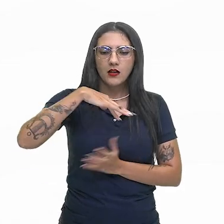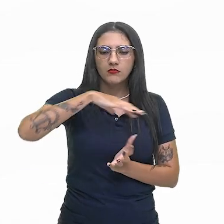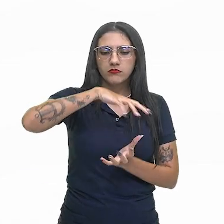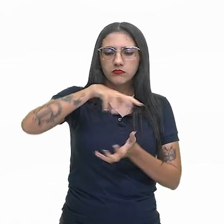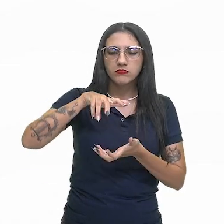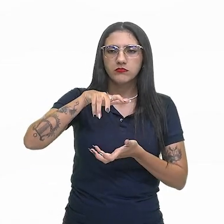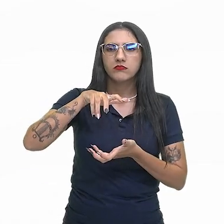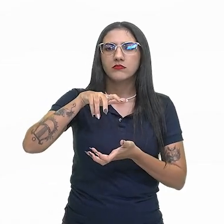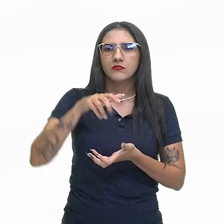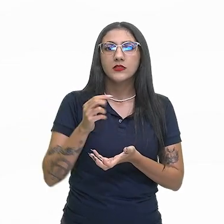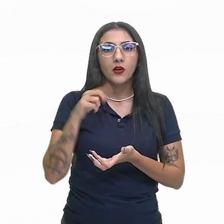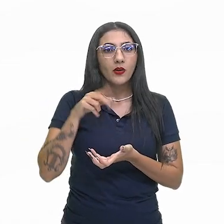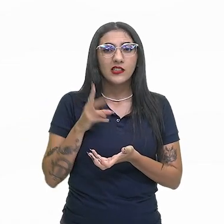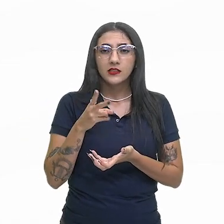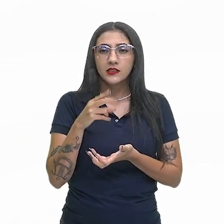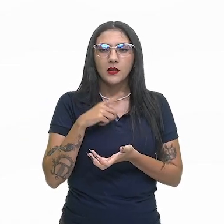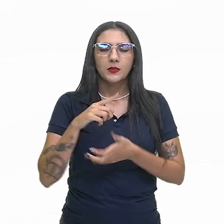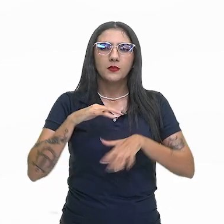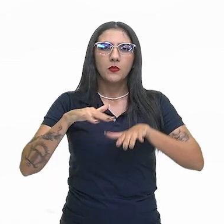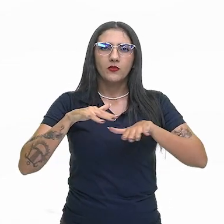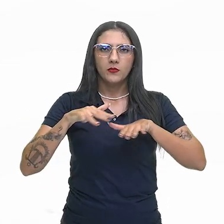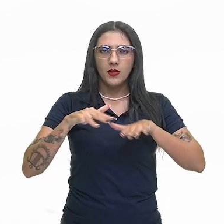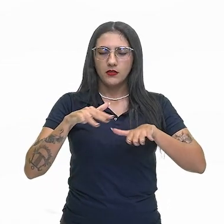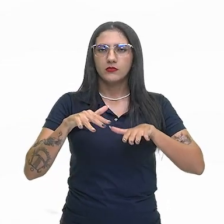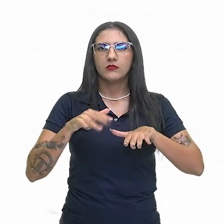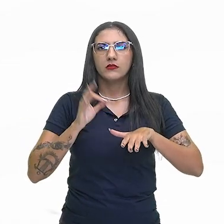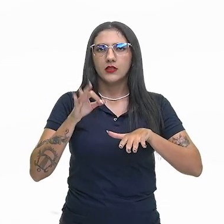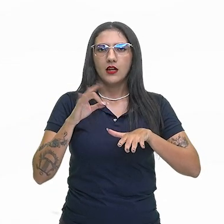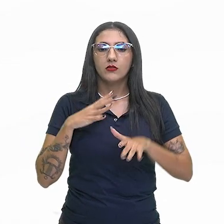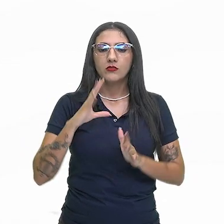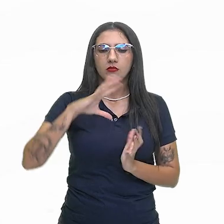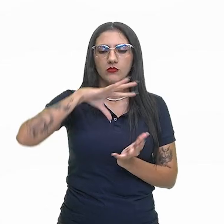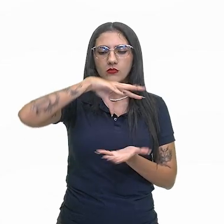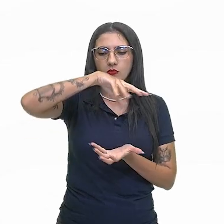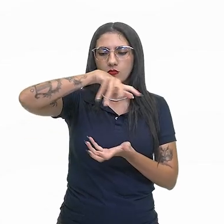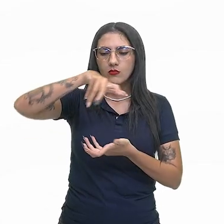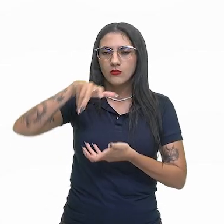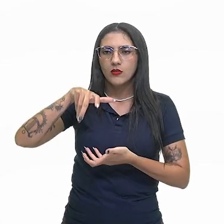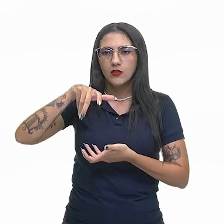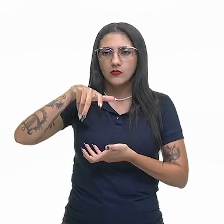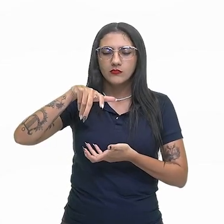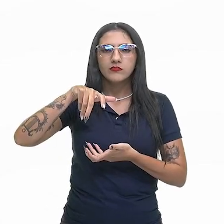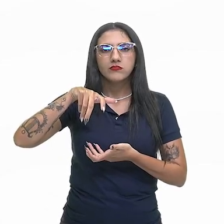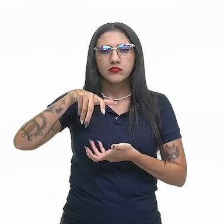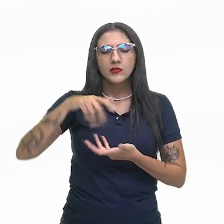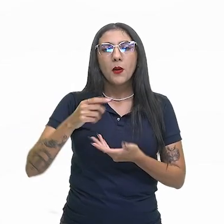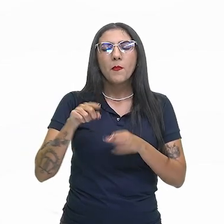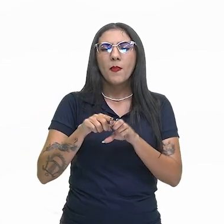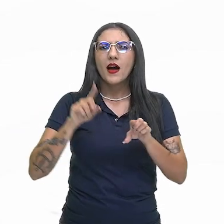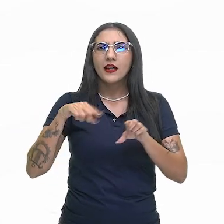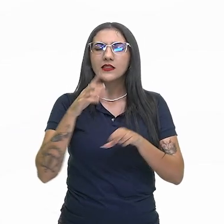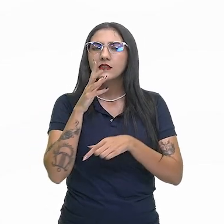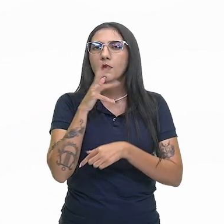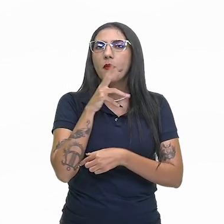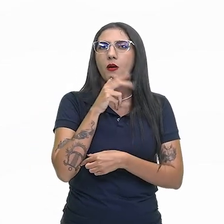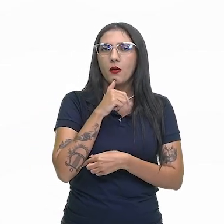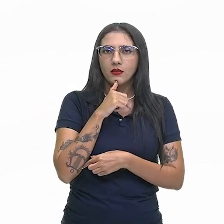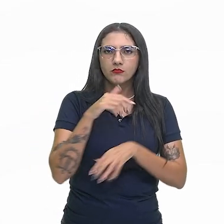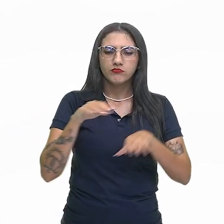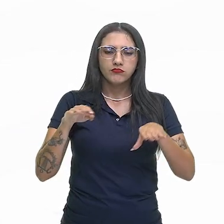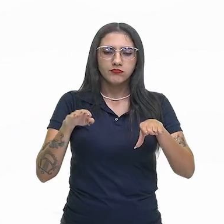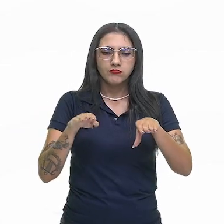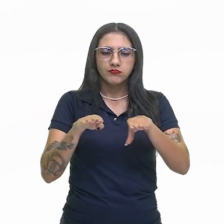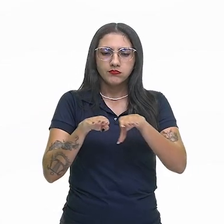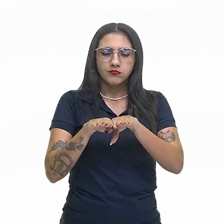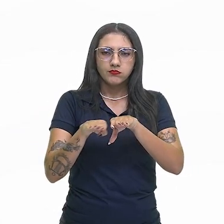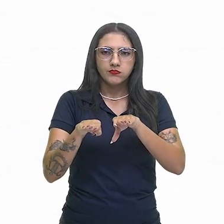e vai estar o tempo todo se movimentando sobre o manto e vai estar ali se movimentando de maneira lenta, mas vai estar se